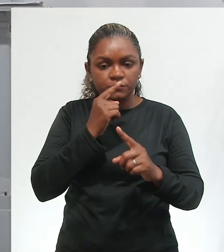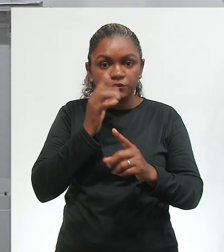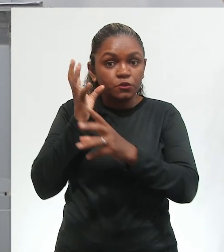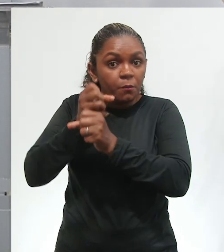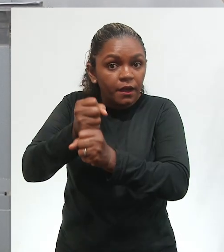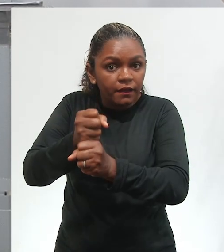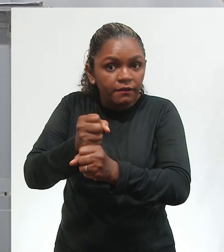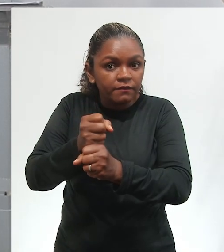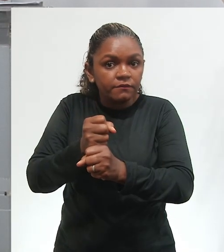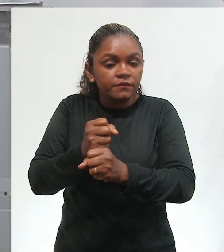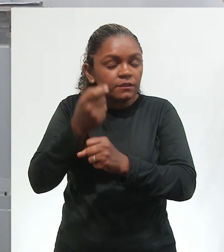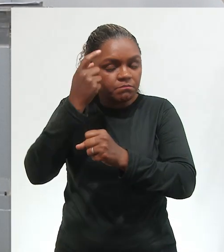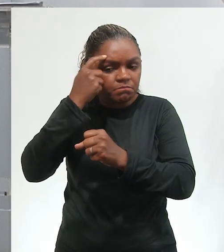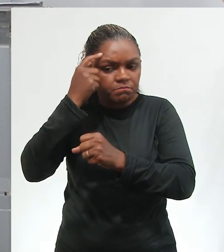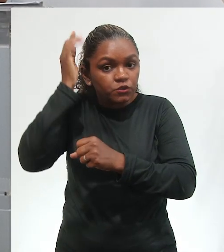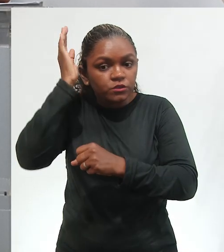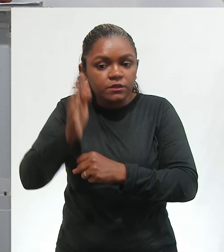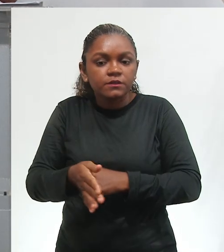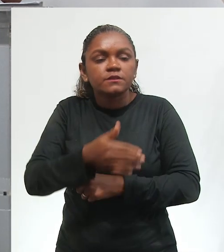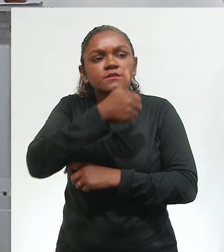assim, ó, mental, cálculo mental,